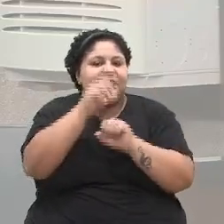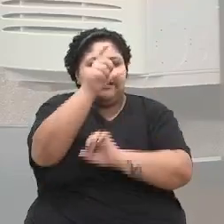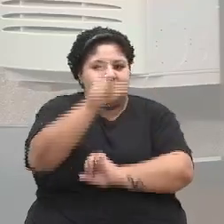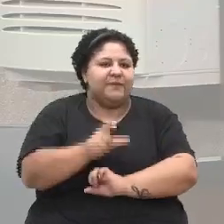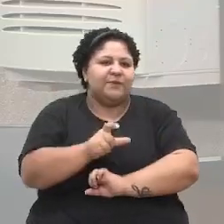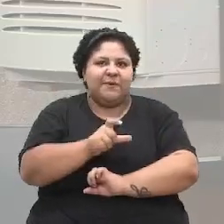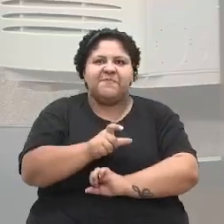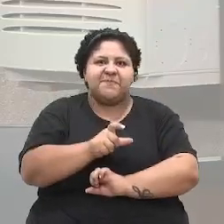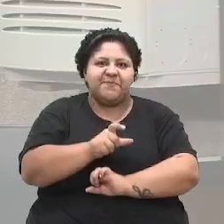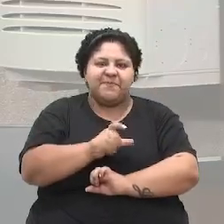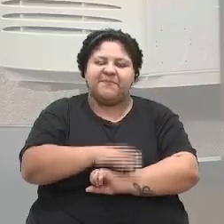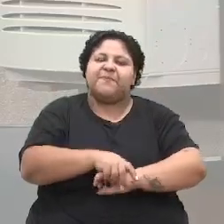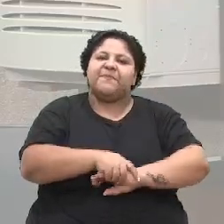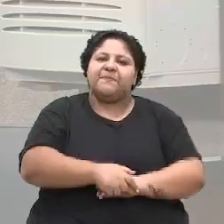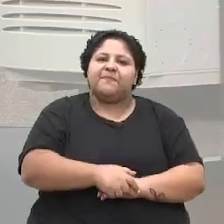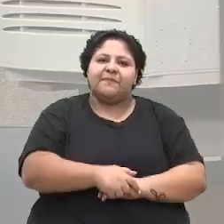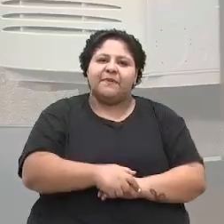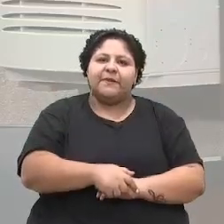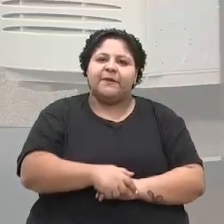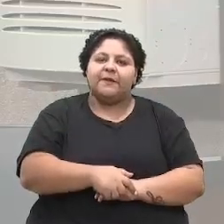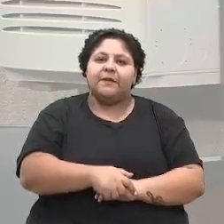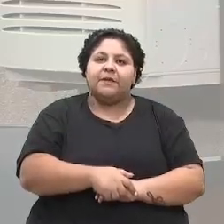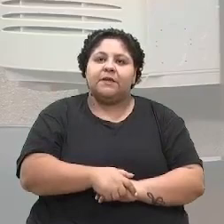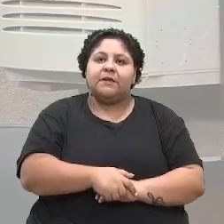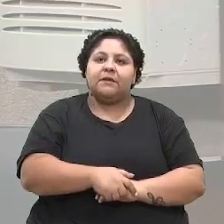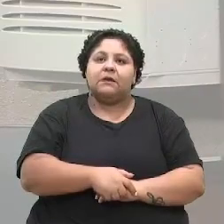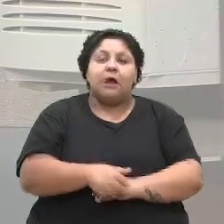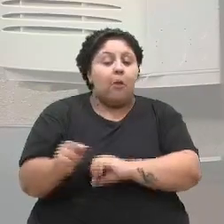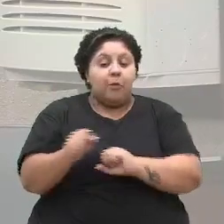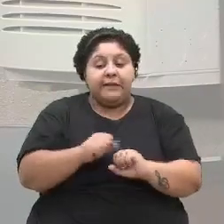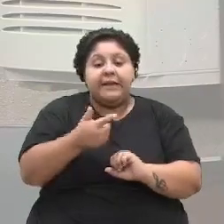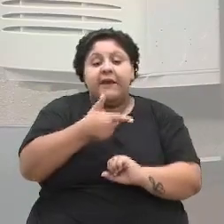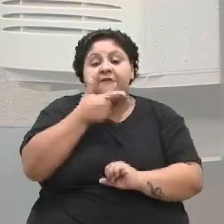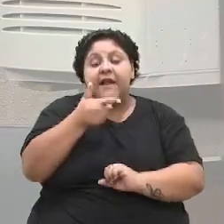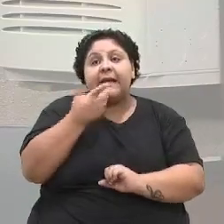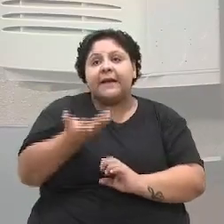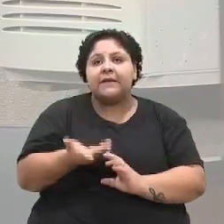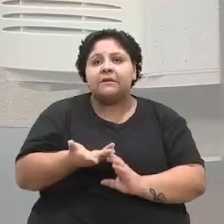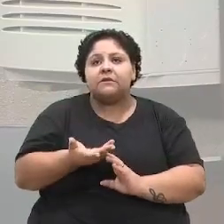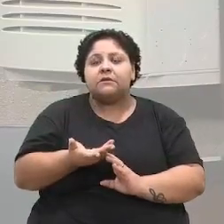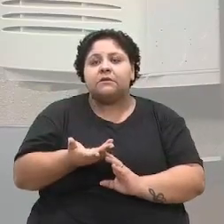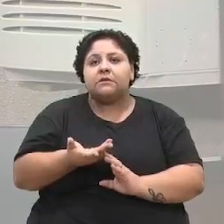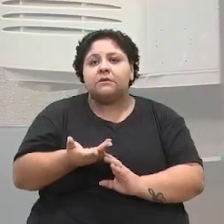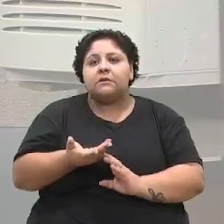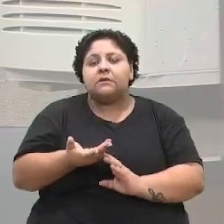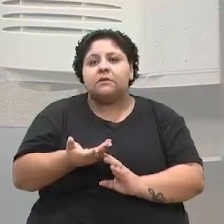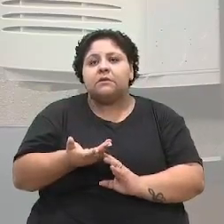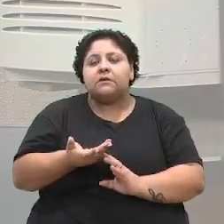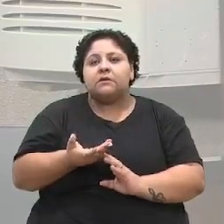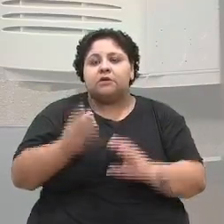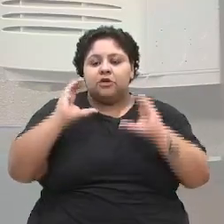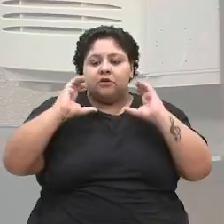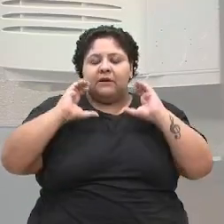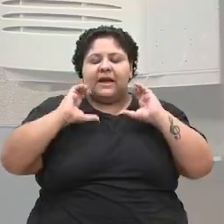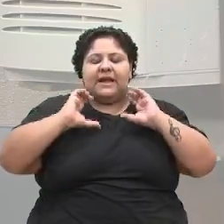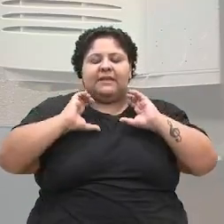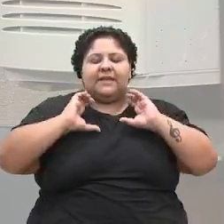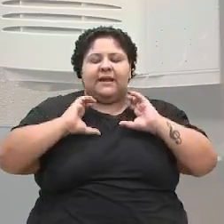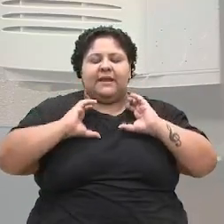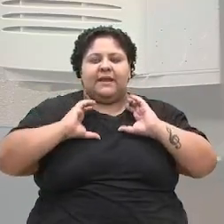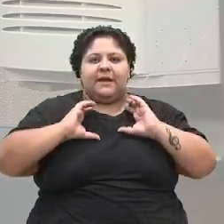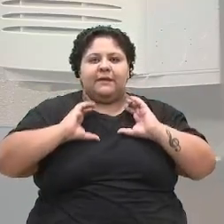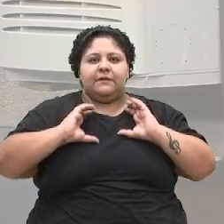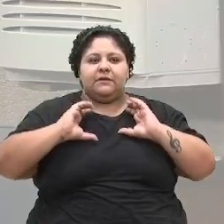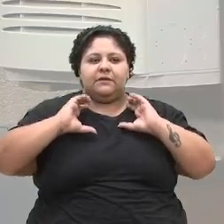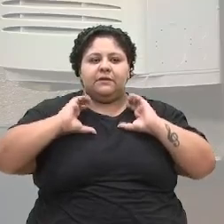Samuel. Ele, realmente, o que eu poderia destacar da personalidade dele é a gentileza,